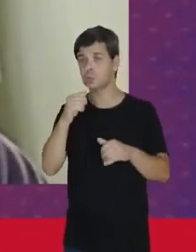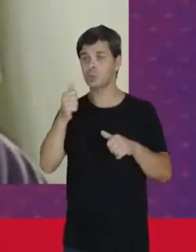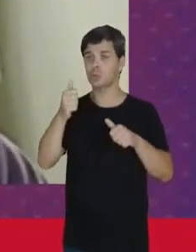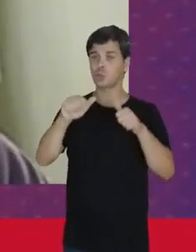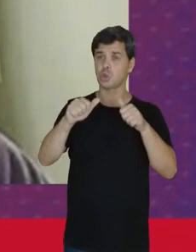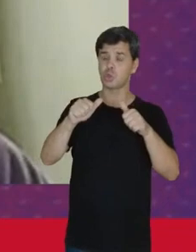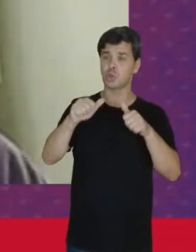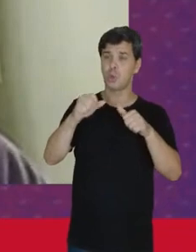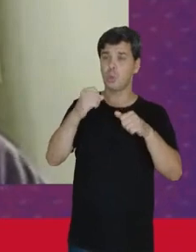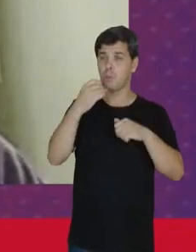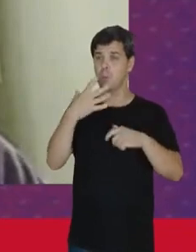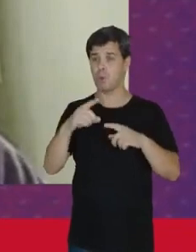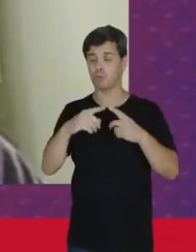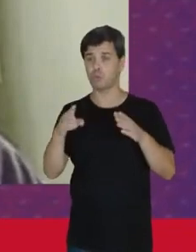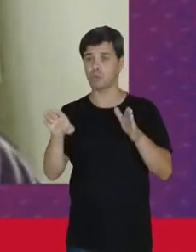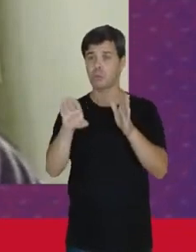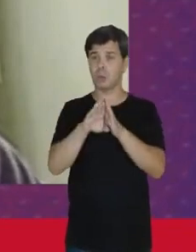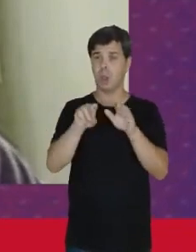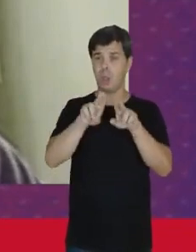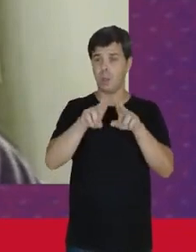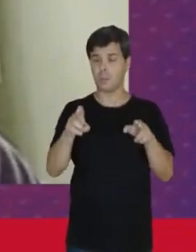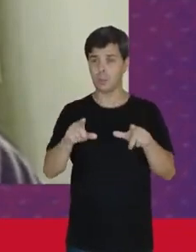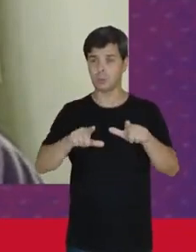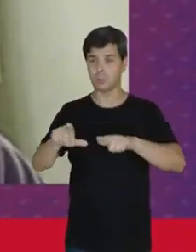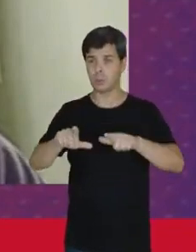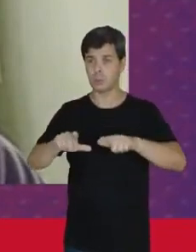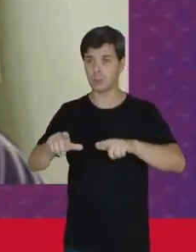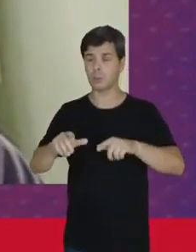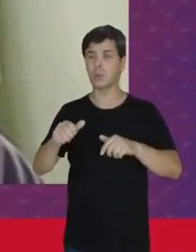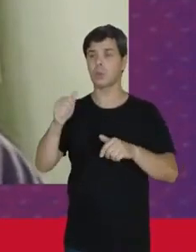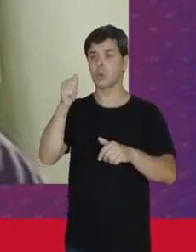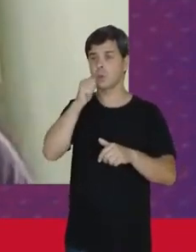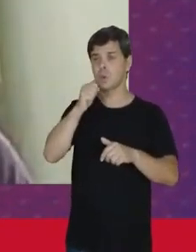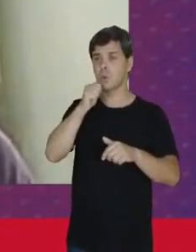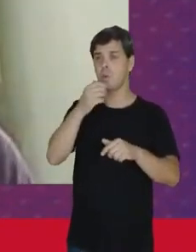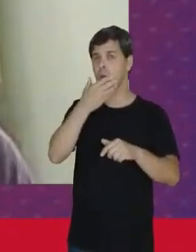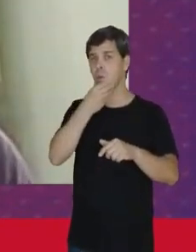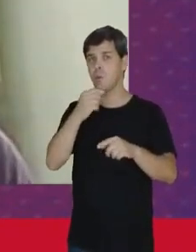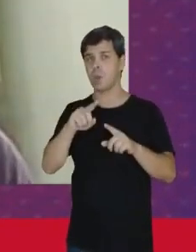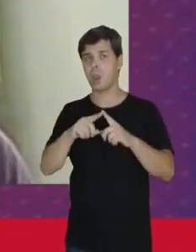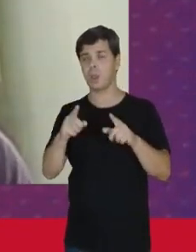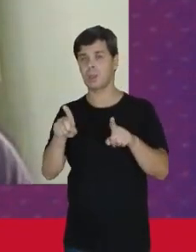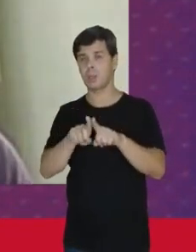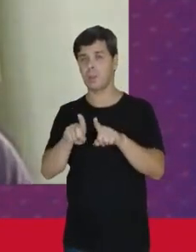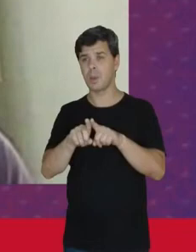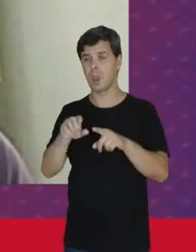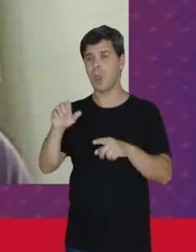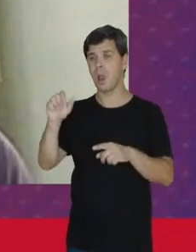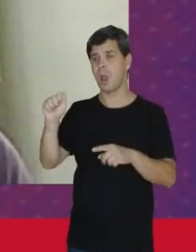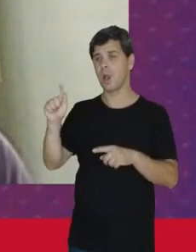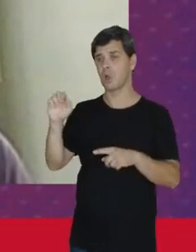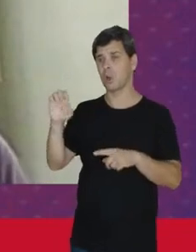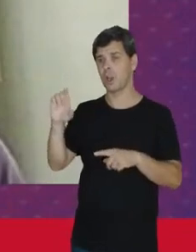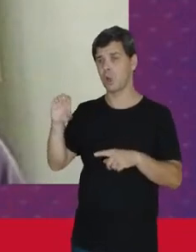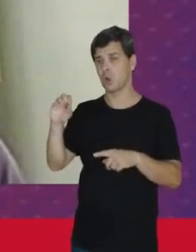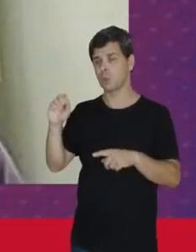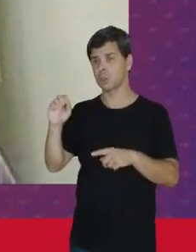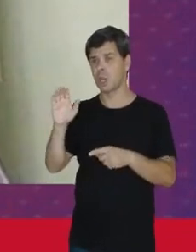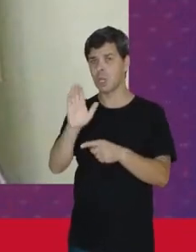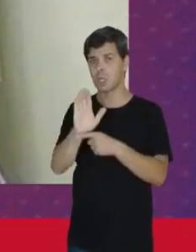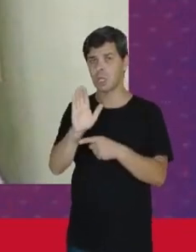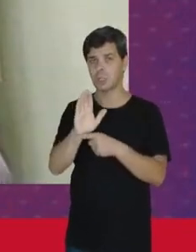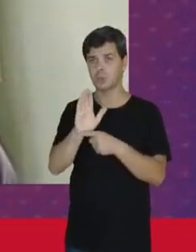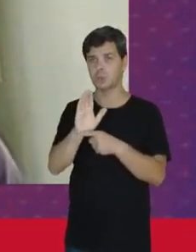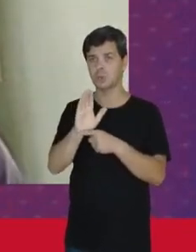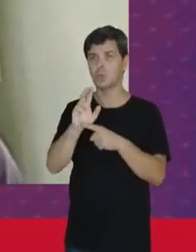né, alimentos que devem chegar à mesa de todos os trabalhadores, as trabalhadoras. É também a agroecologia que contribui, né, na